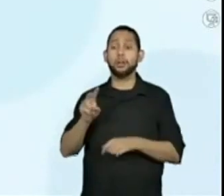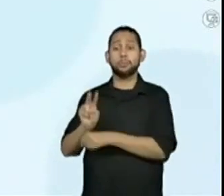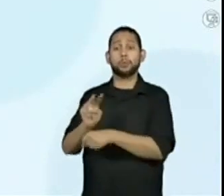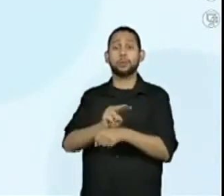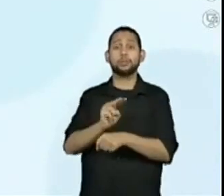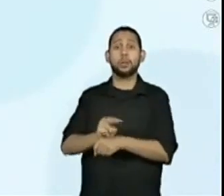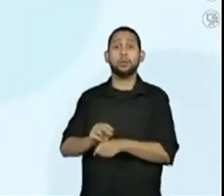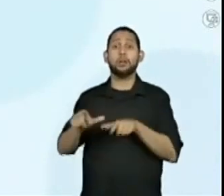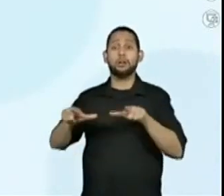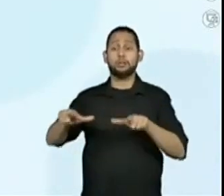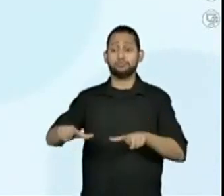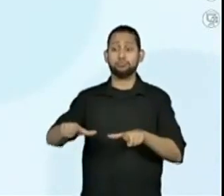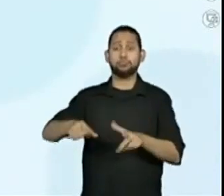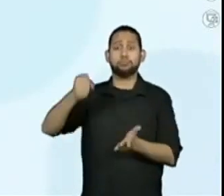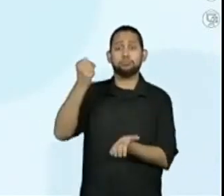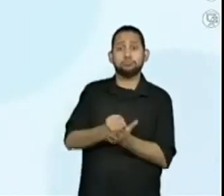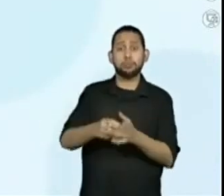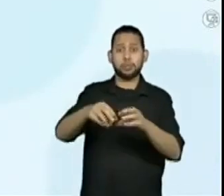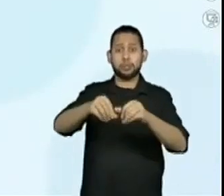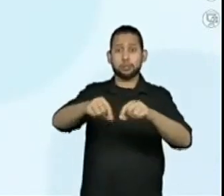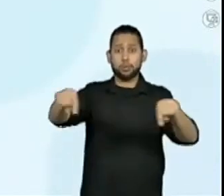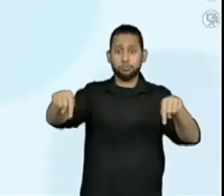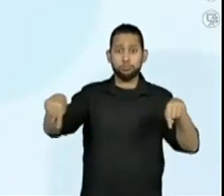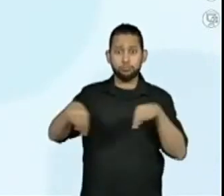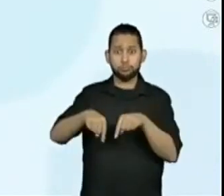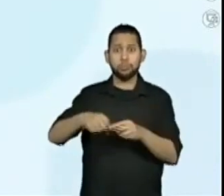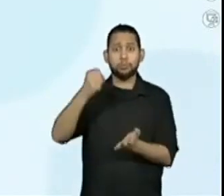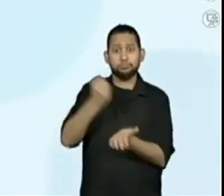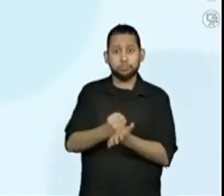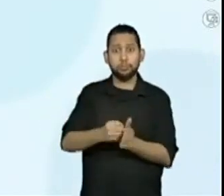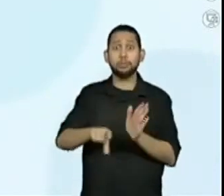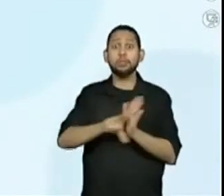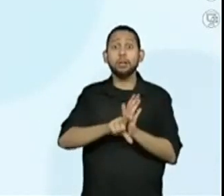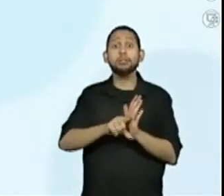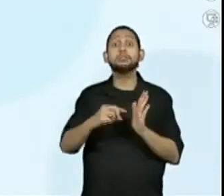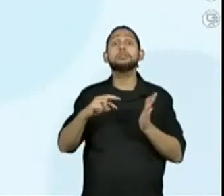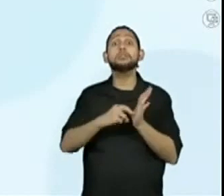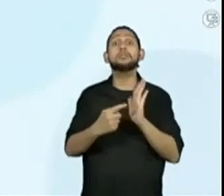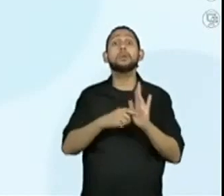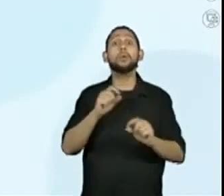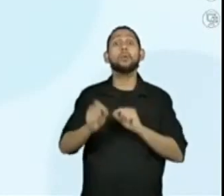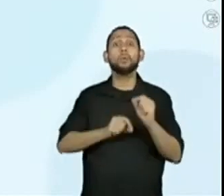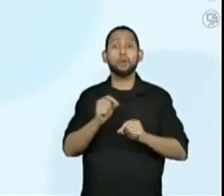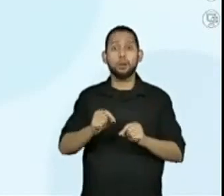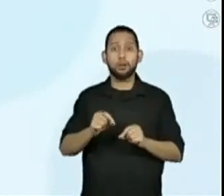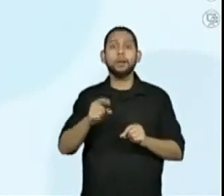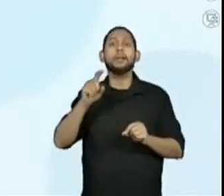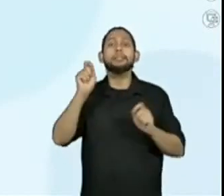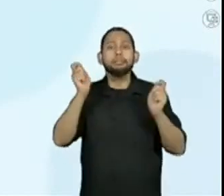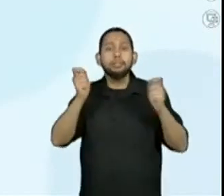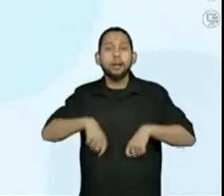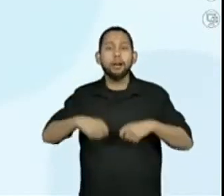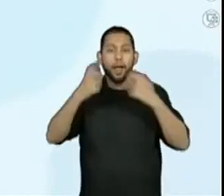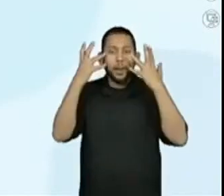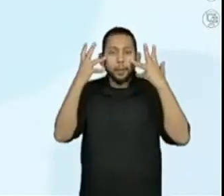ciliares cumprem a importante função de corredores para a fauna, pois